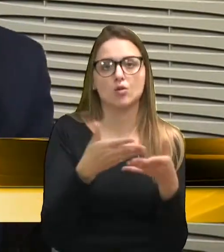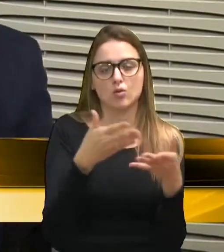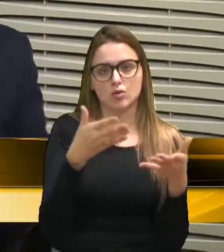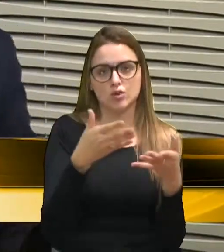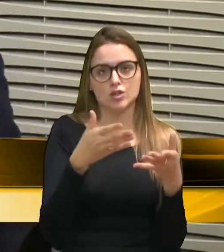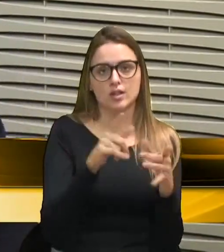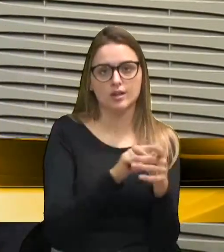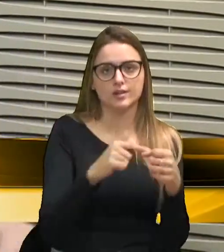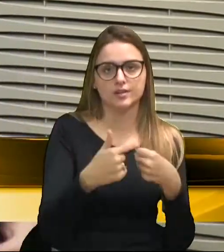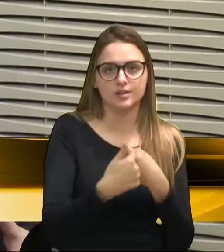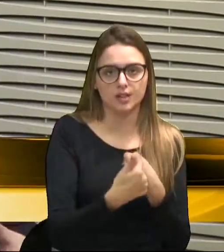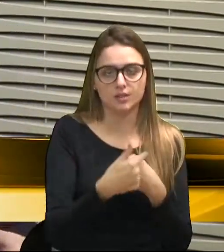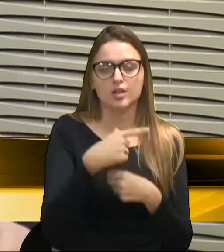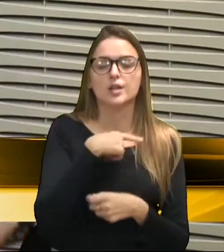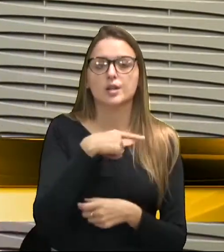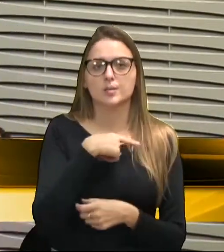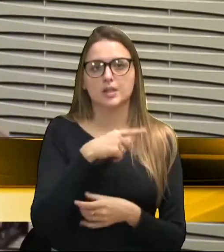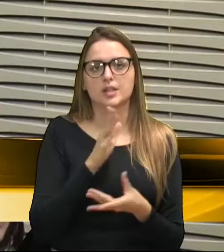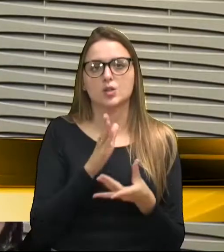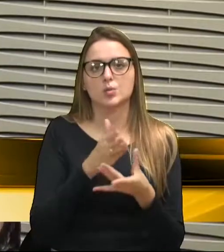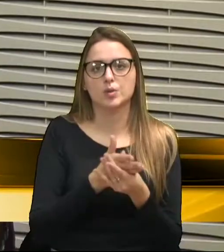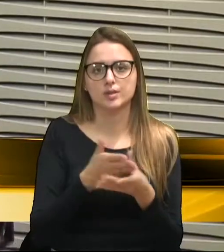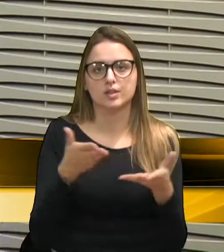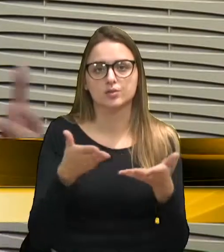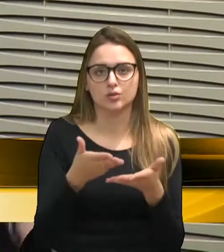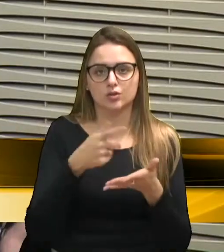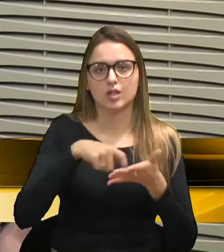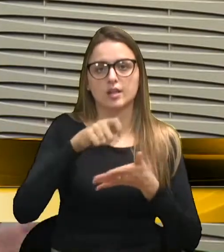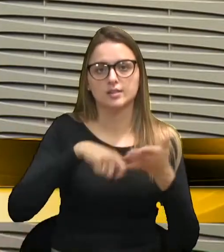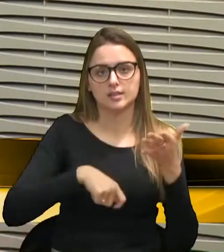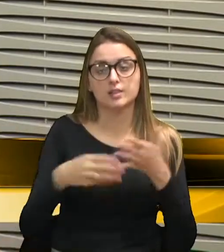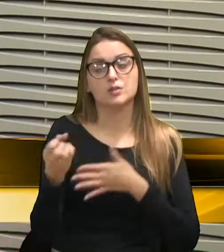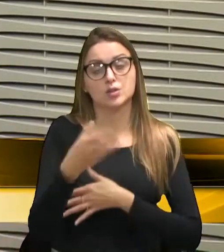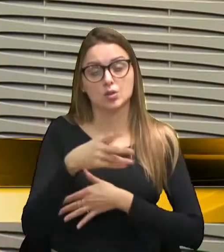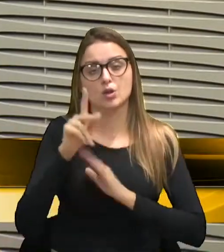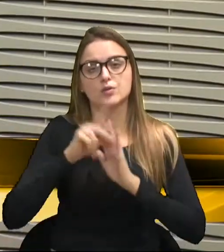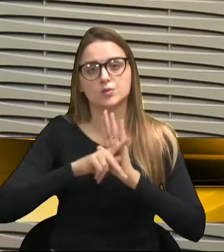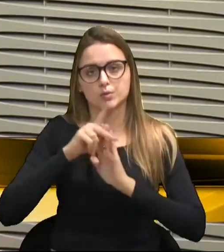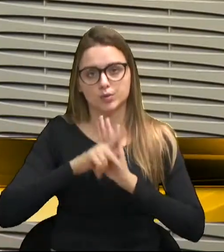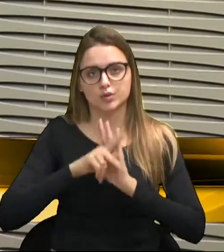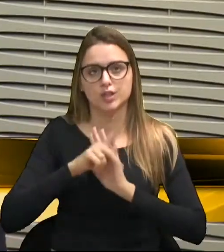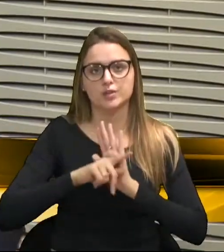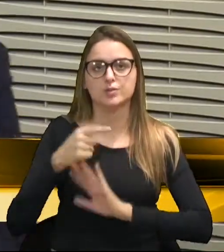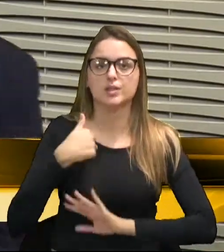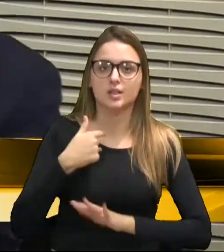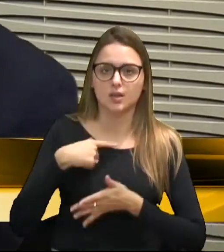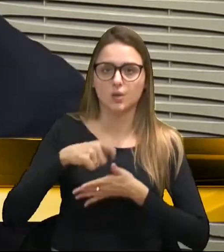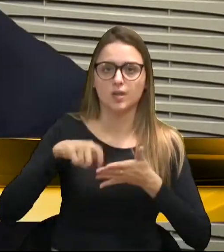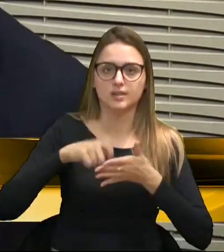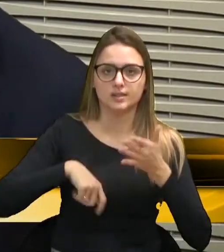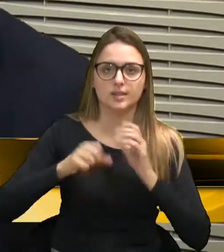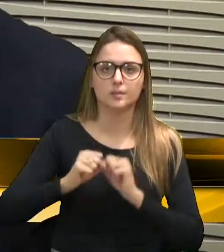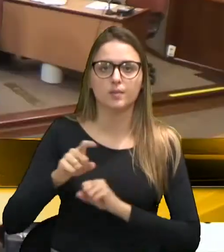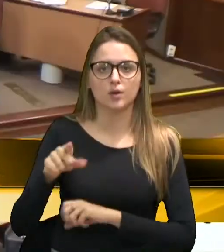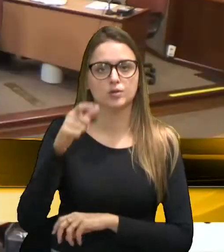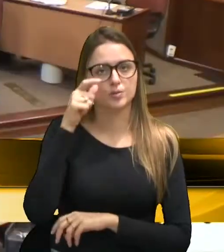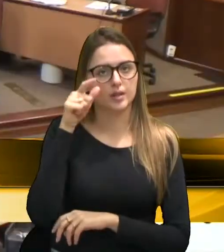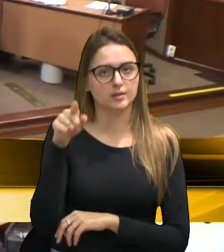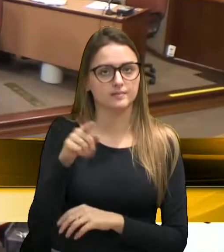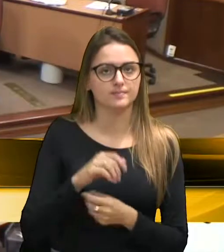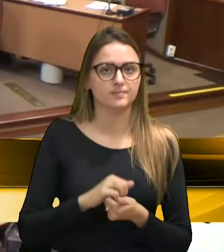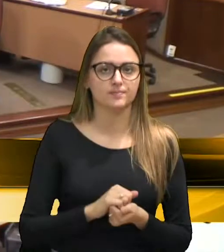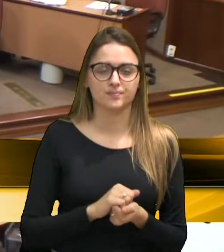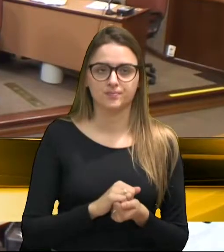embasar, inclusive nesse processo que já foi protocolado e em outros que possa vir a ser protocolado por esse vereador. Vereador Pérez, com seu à parte.